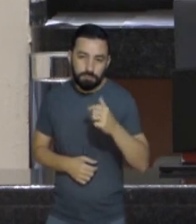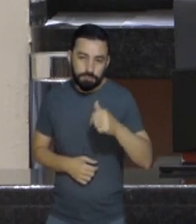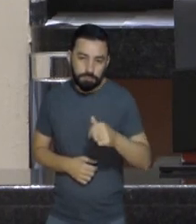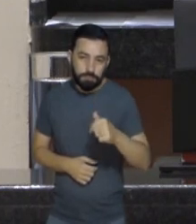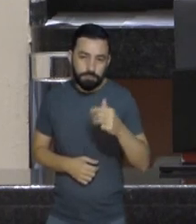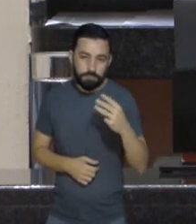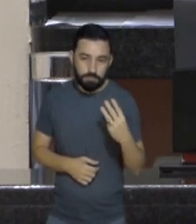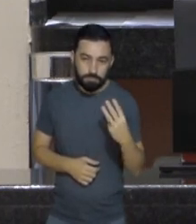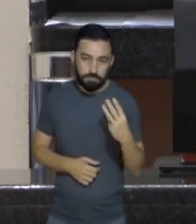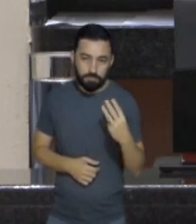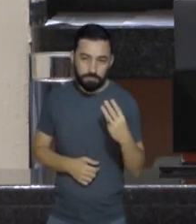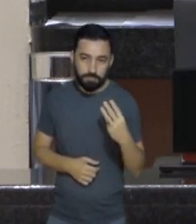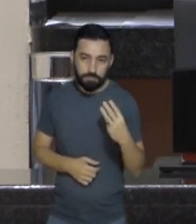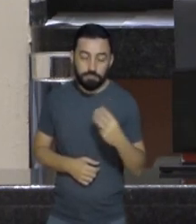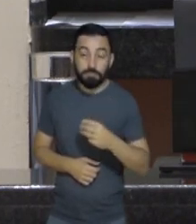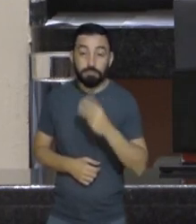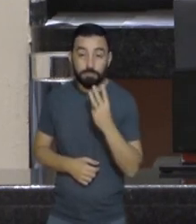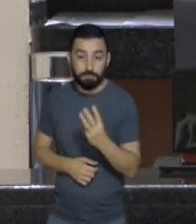373,